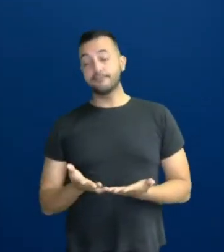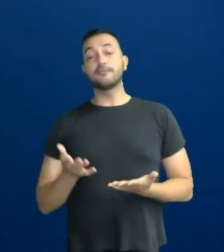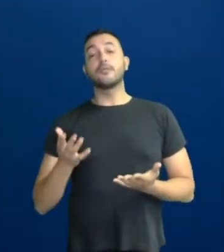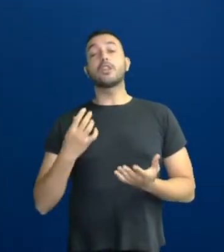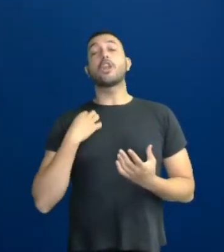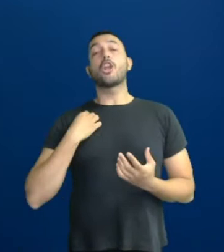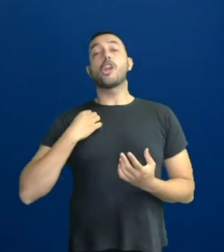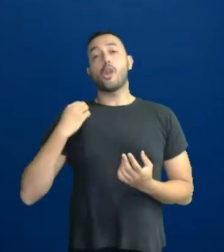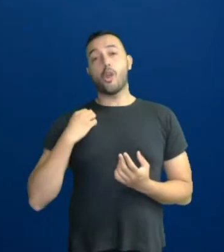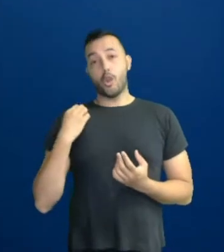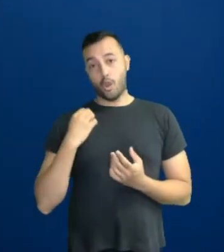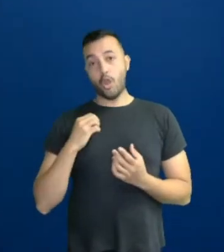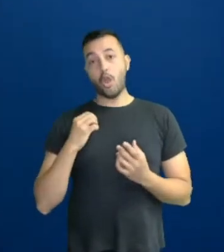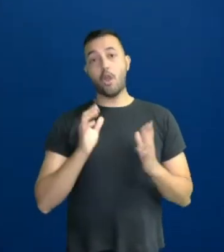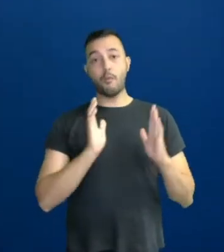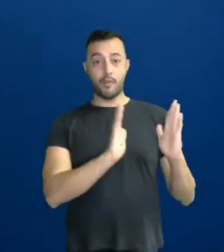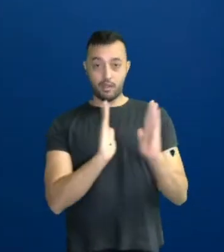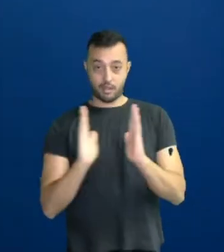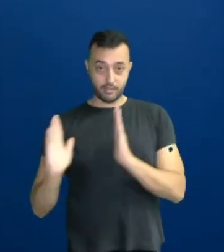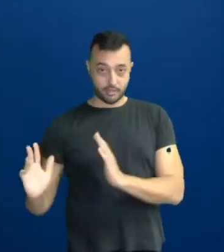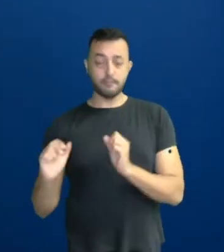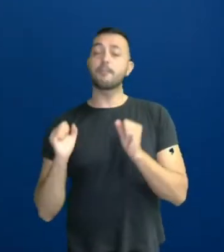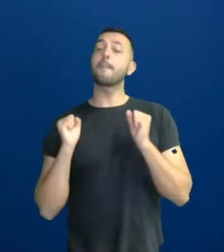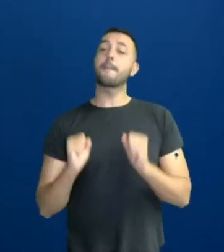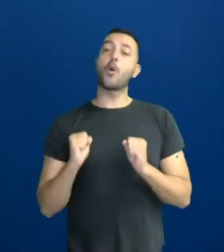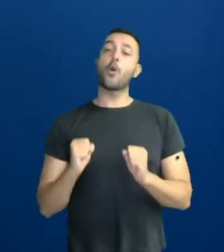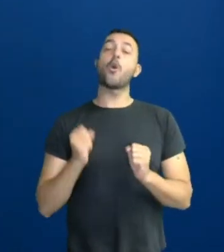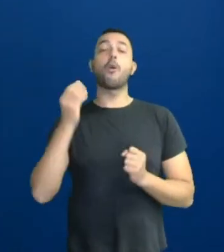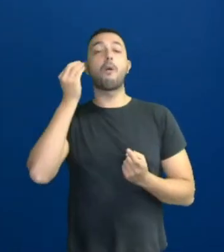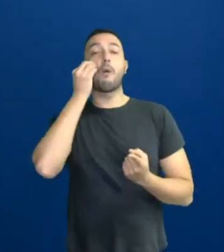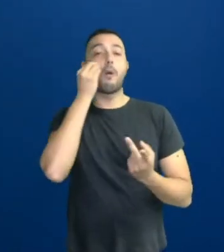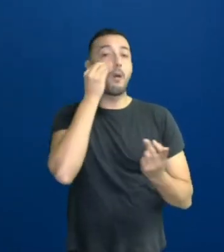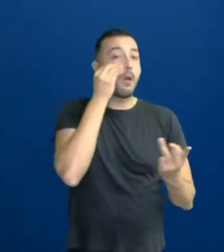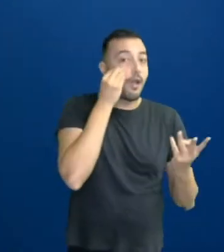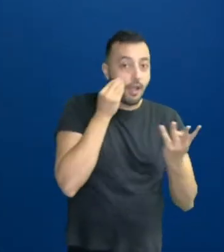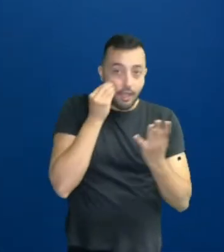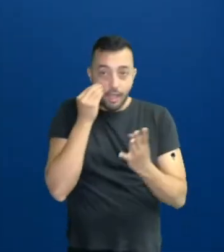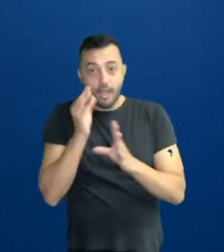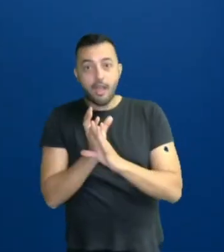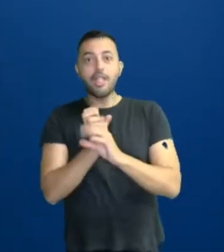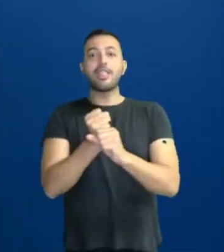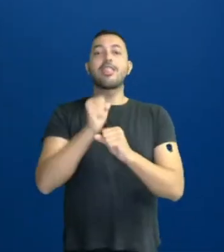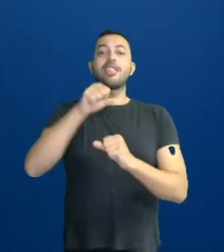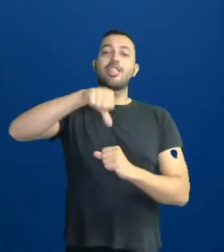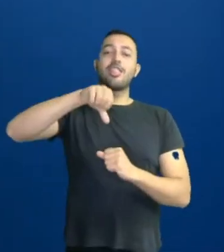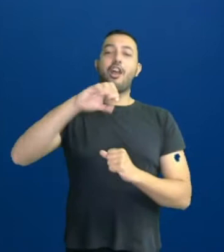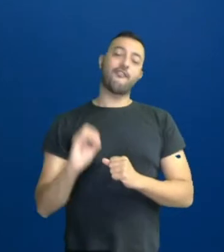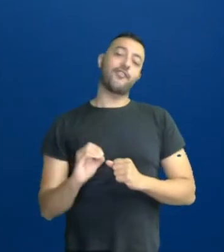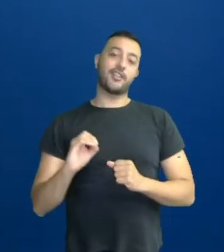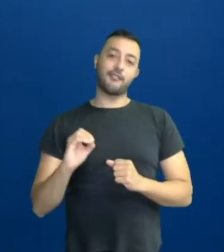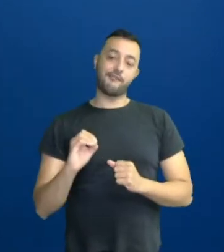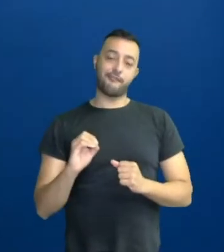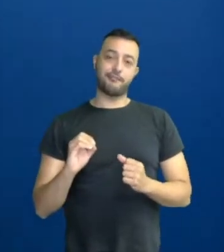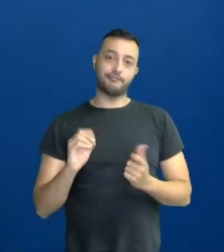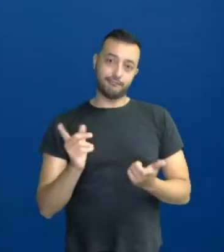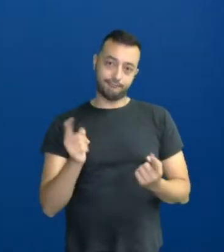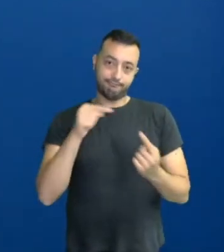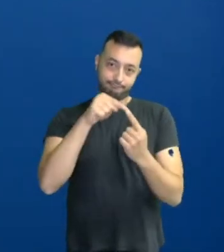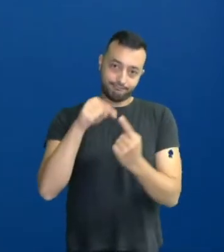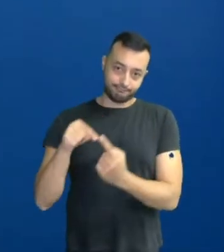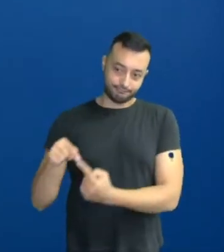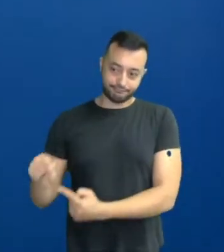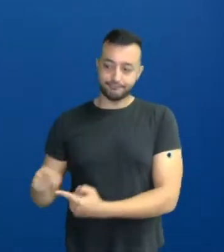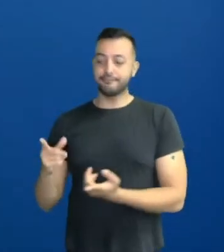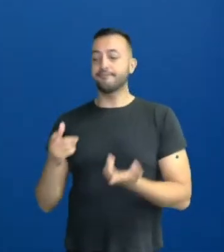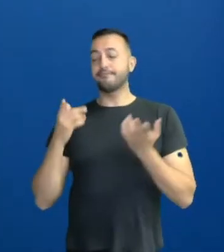essas roupas que ele separou, ele pode fazer 90 combinações diferentes, tá? Então, ó,